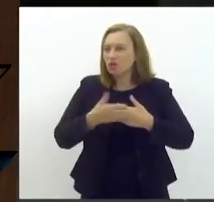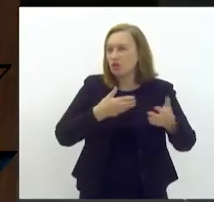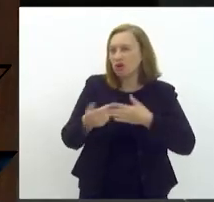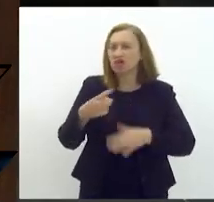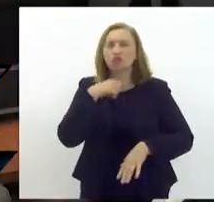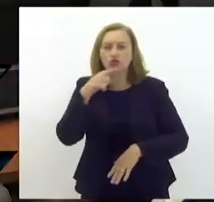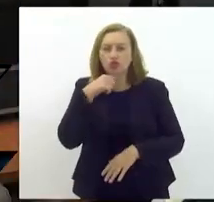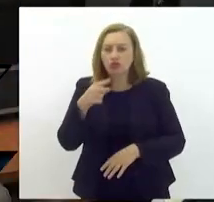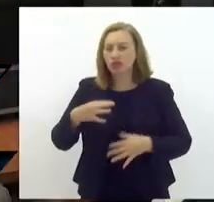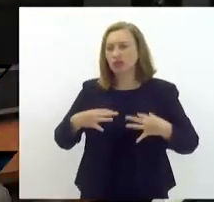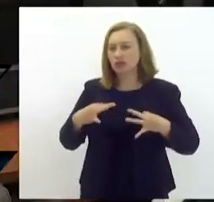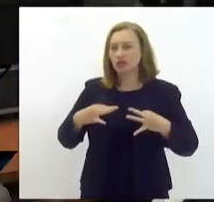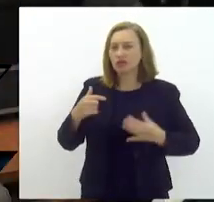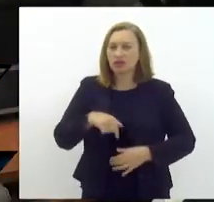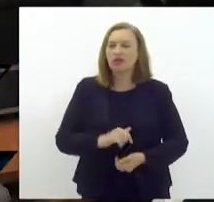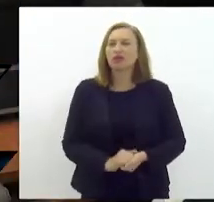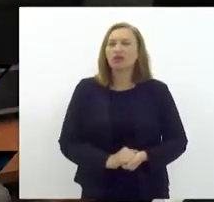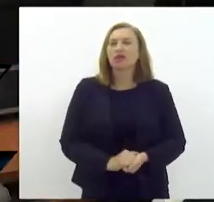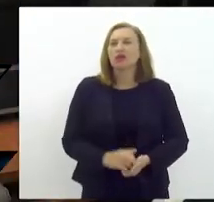dúvida